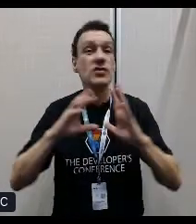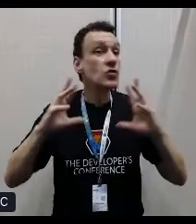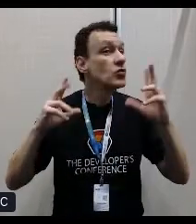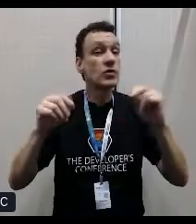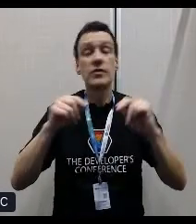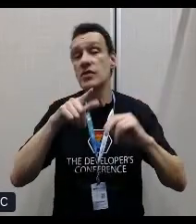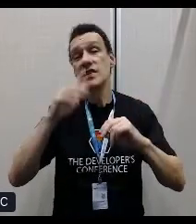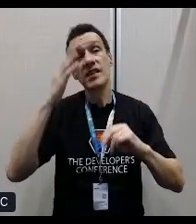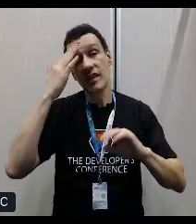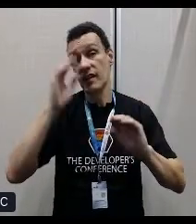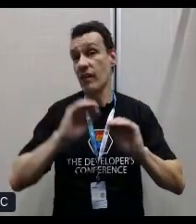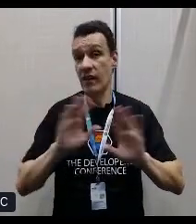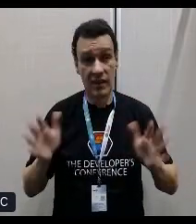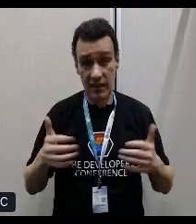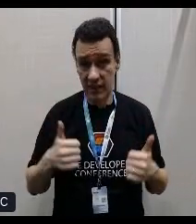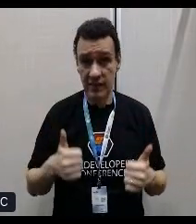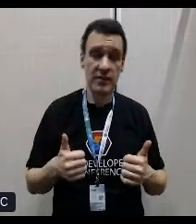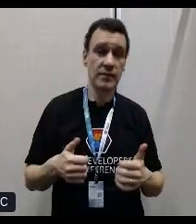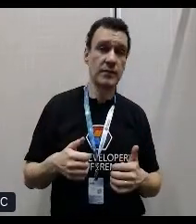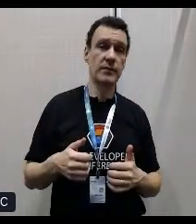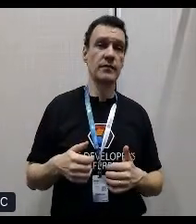comunidade perguntando como é que está, né,